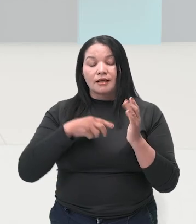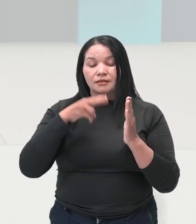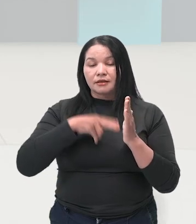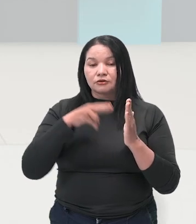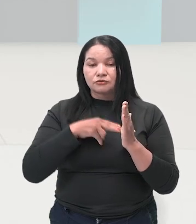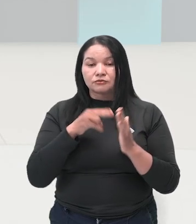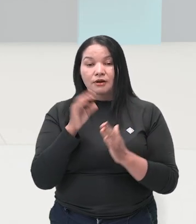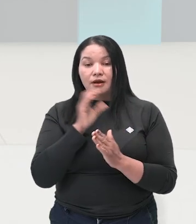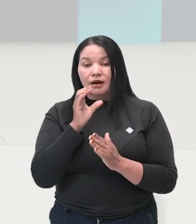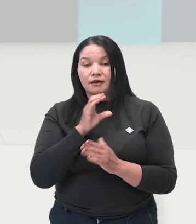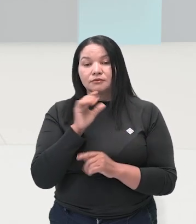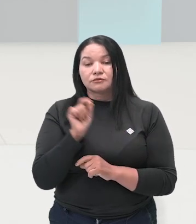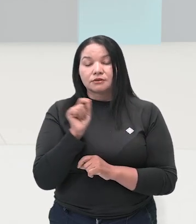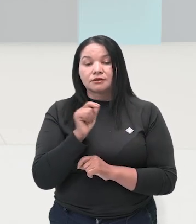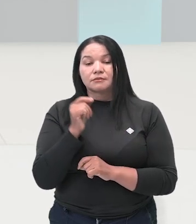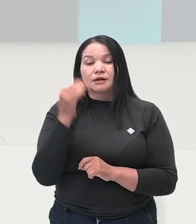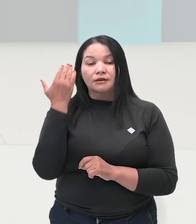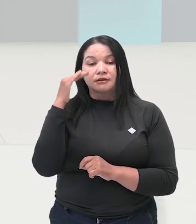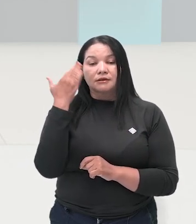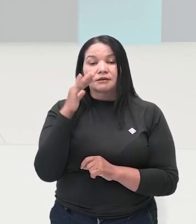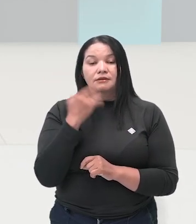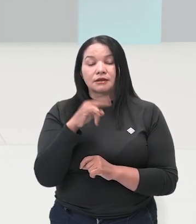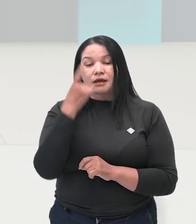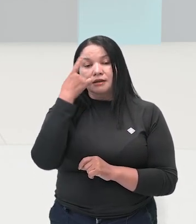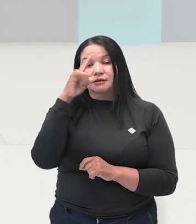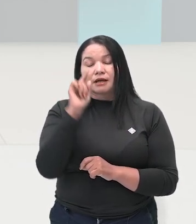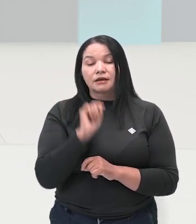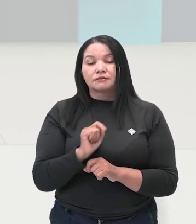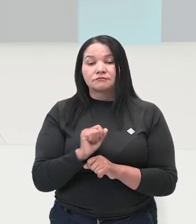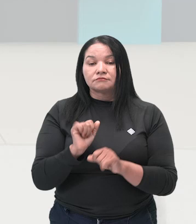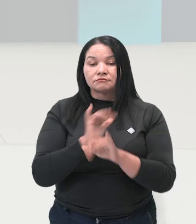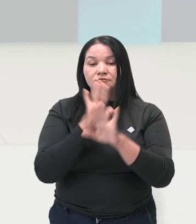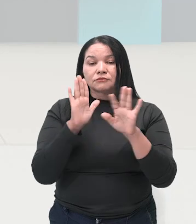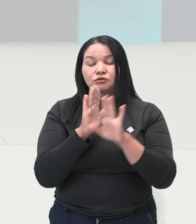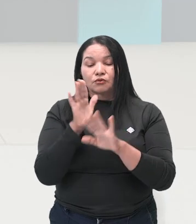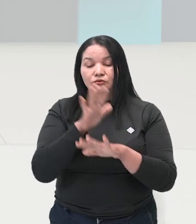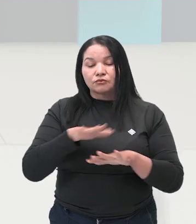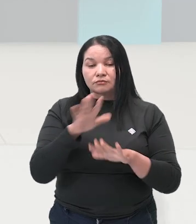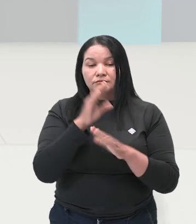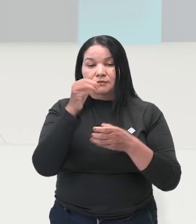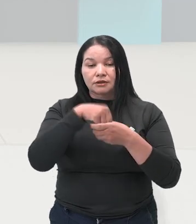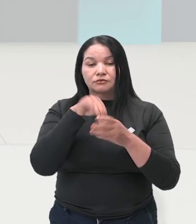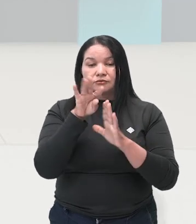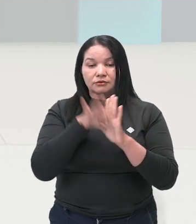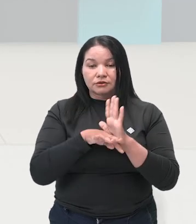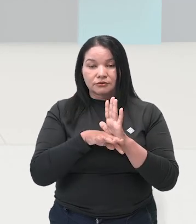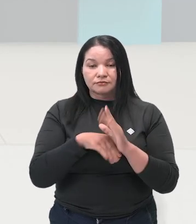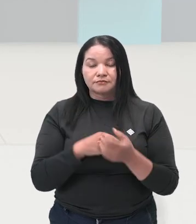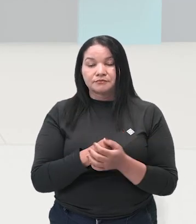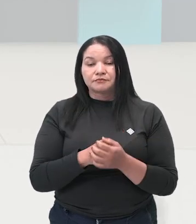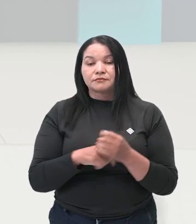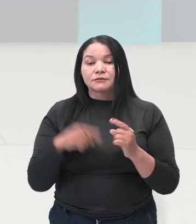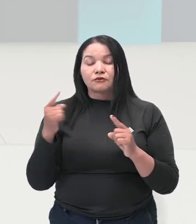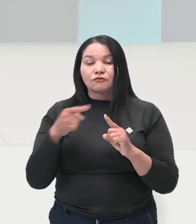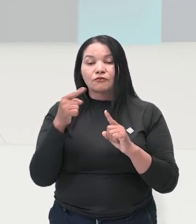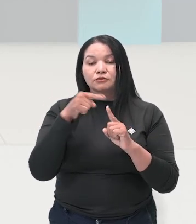rápida para entender a ideia geral do texto. O objetivo